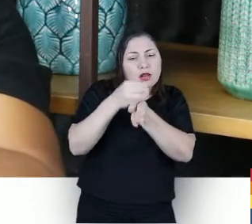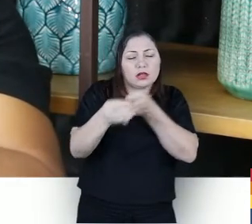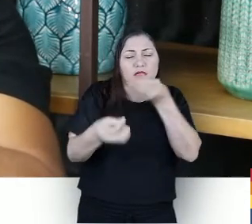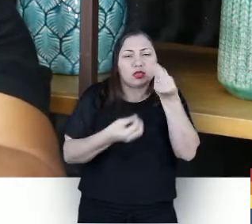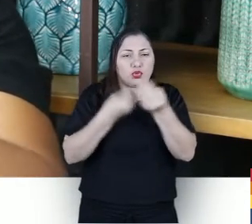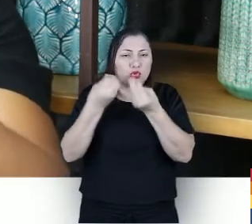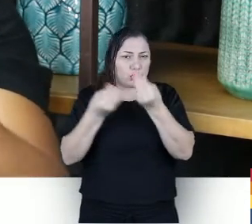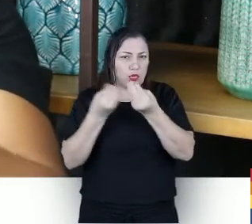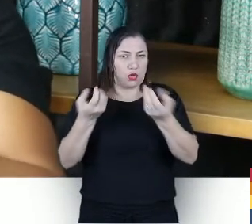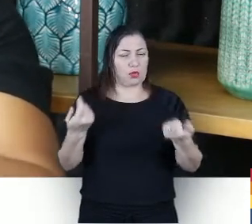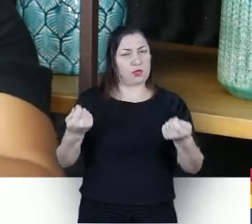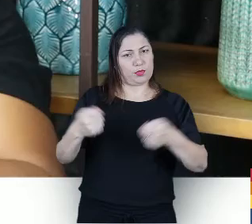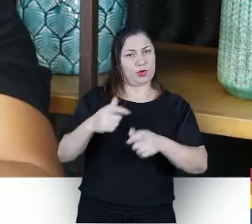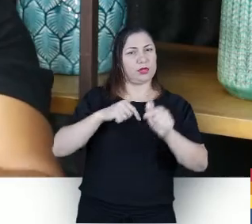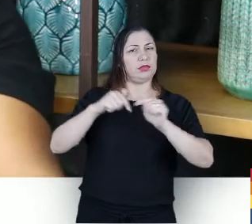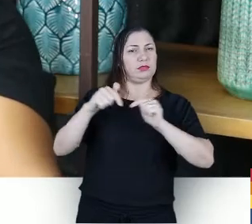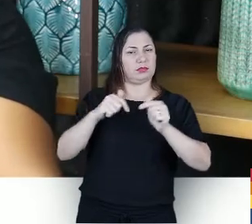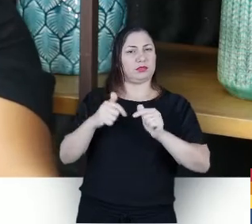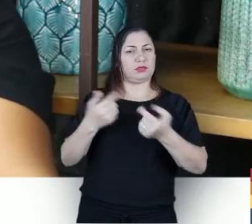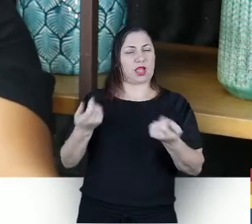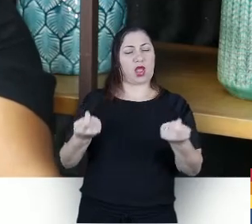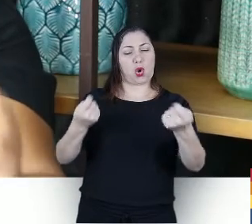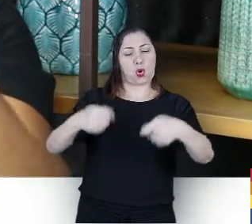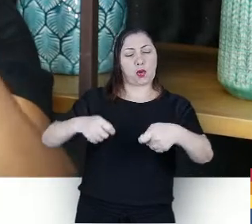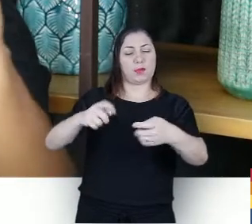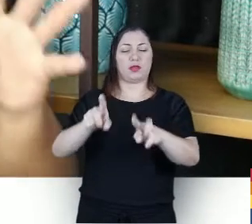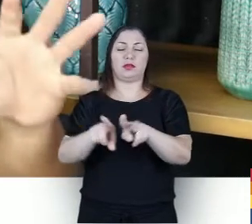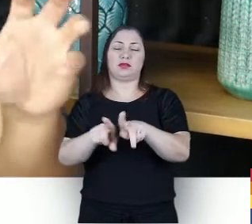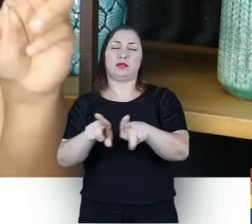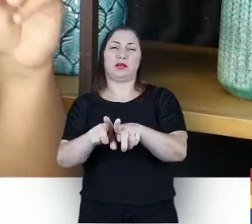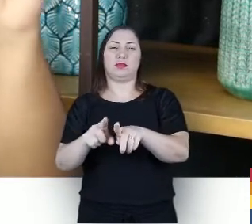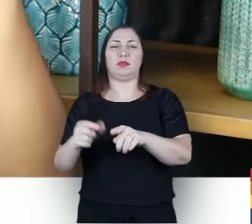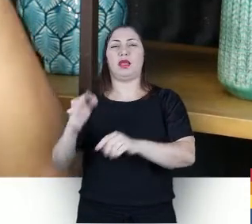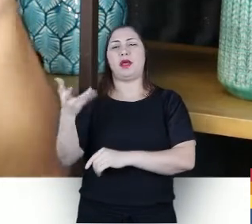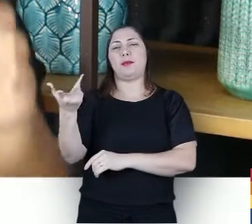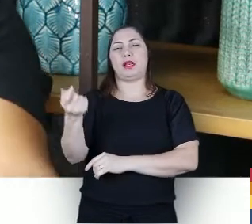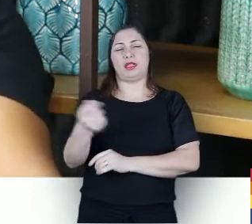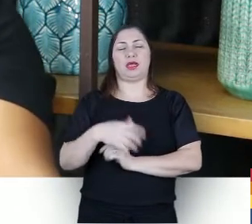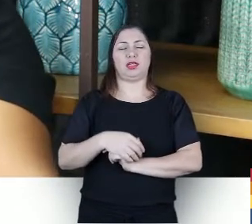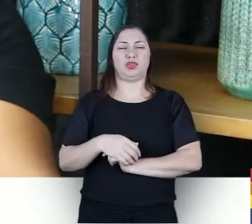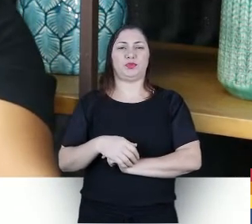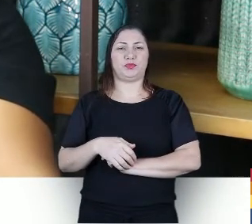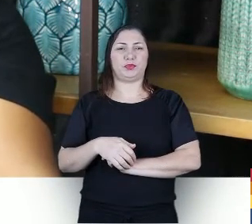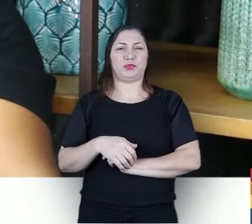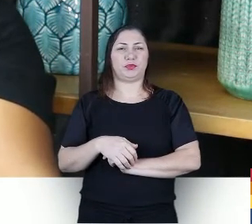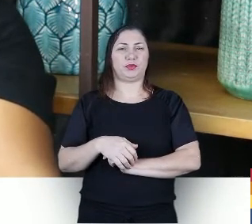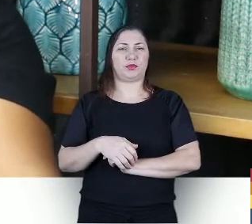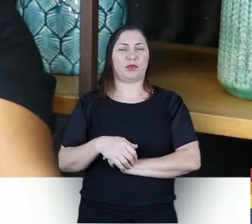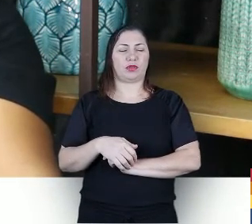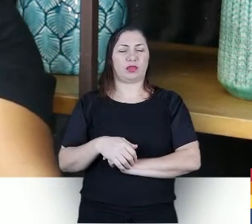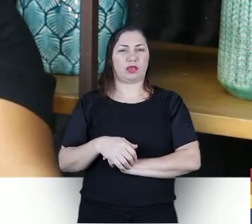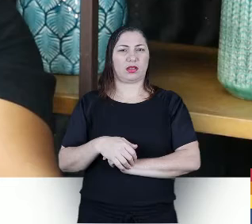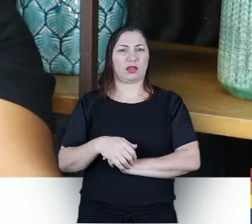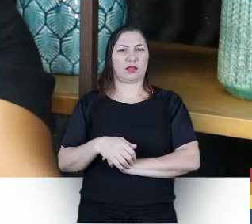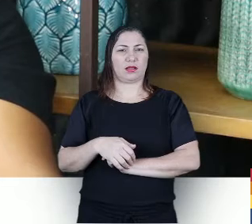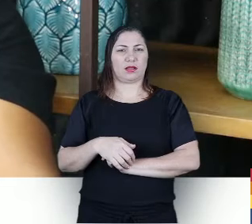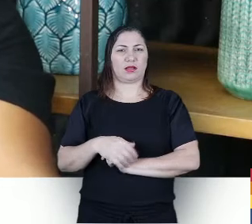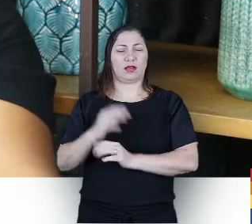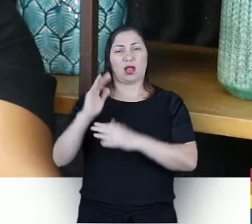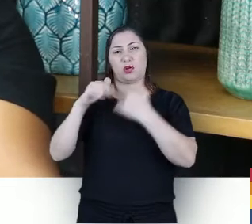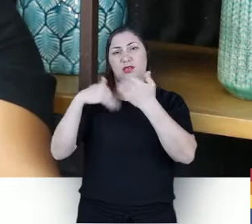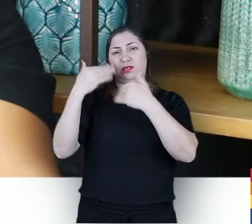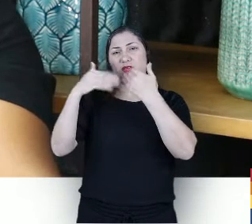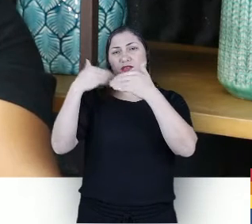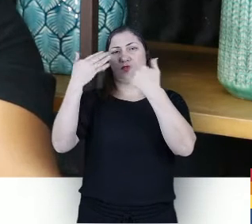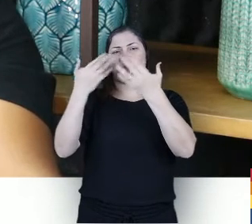o DCTMA e outros documentos curriculares, eles dão aí o norte, dão orientações de como a gente pode trabalhar essas